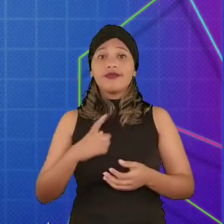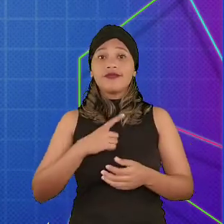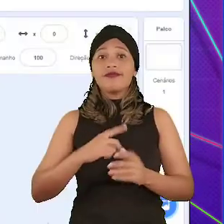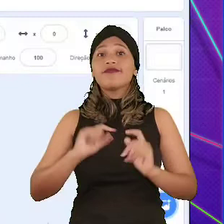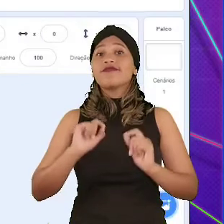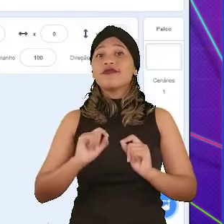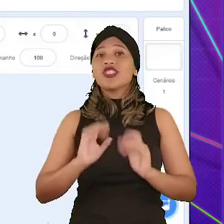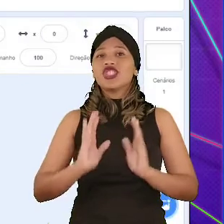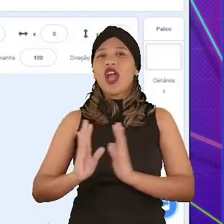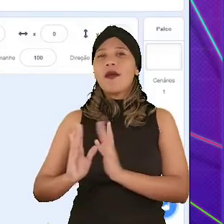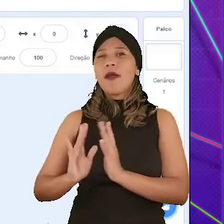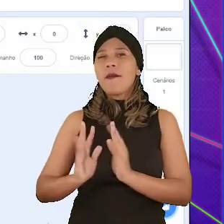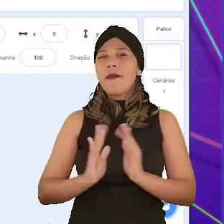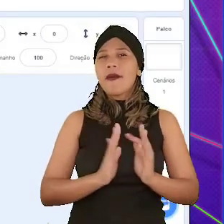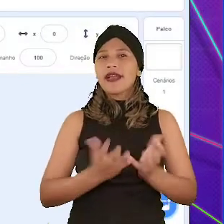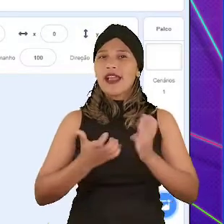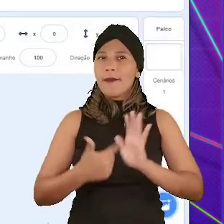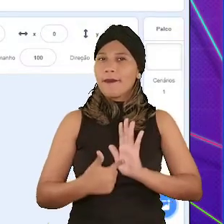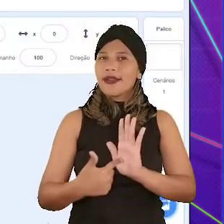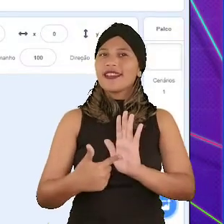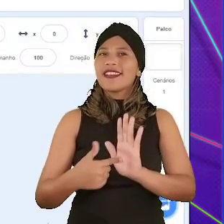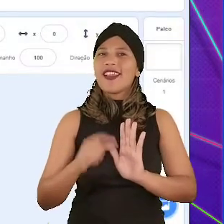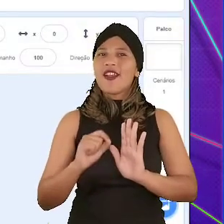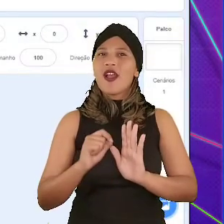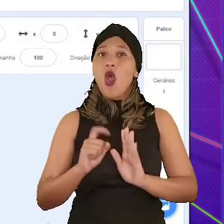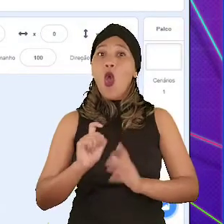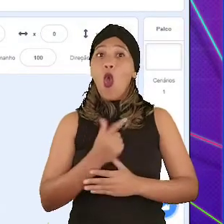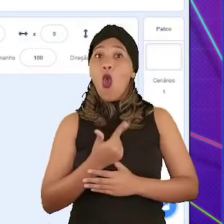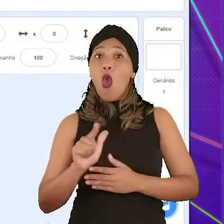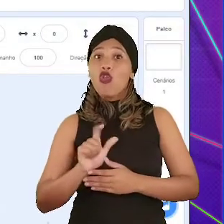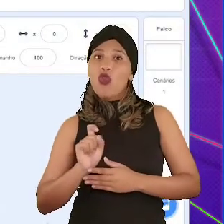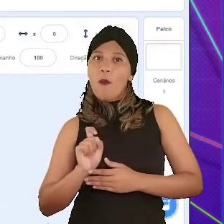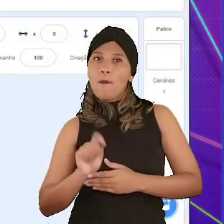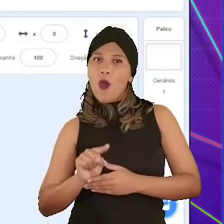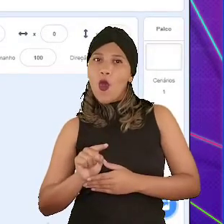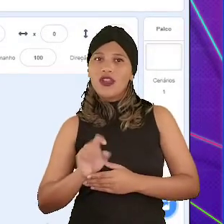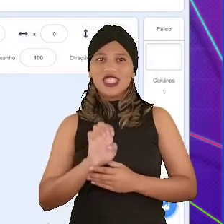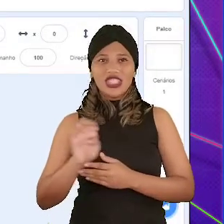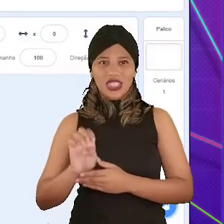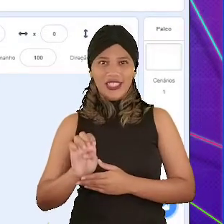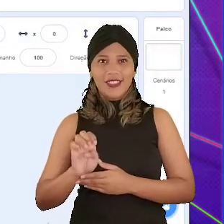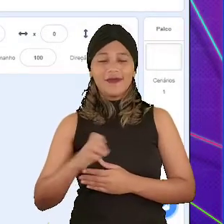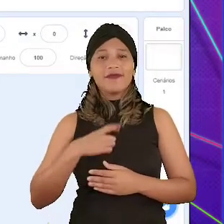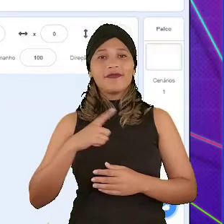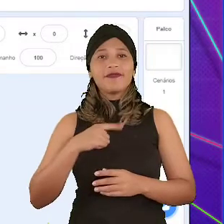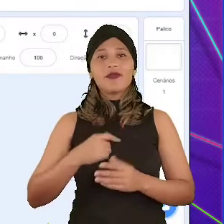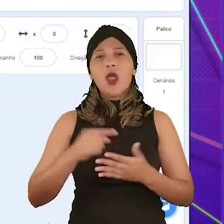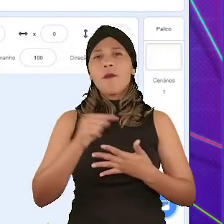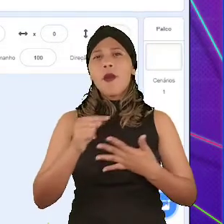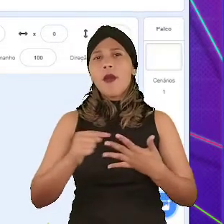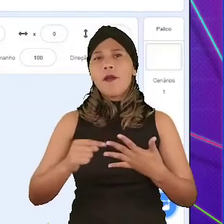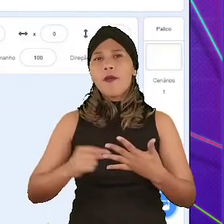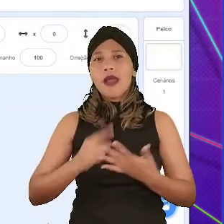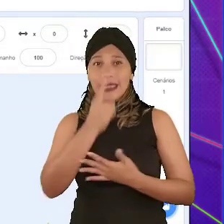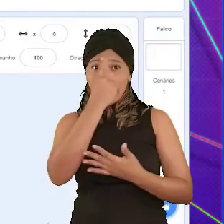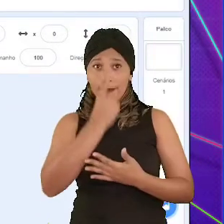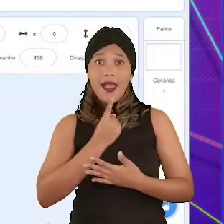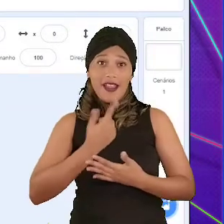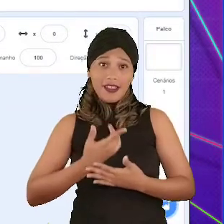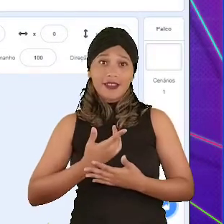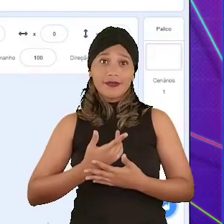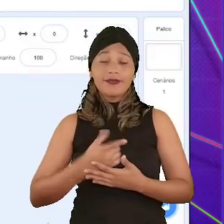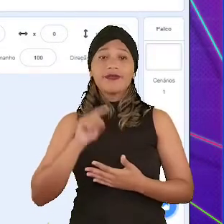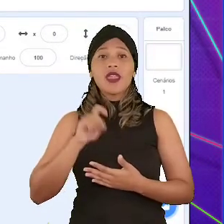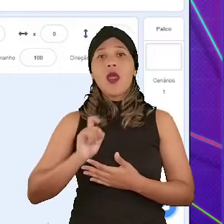do nosso personagem tendo em vista tudo isso eu gostaria de apresentar para vocês um outro botão da barra lateral esquerda que nos dar as opções